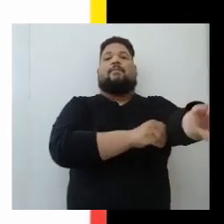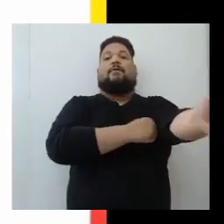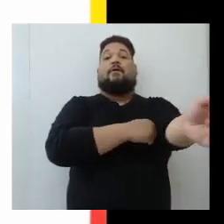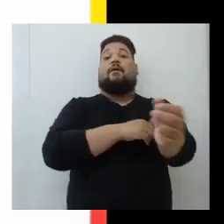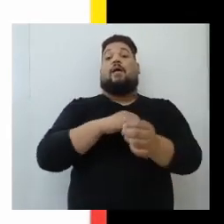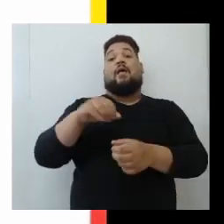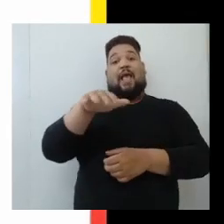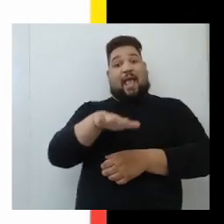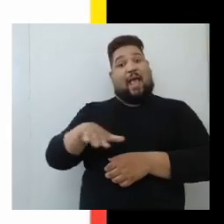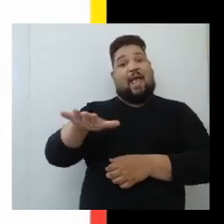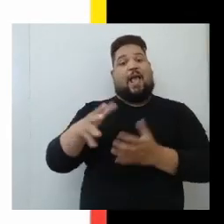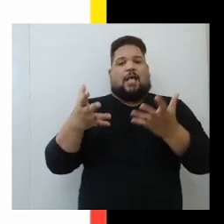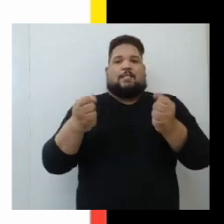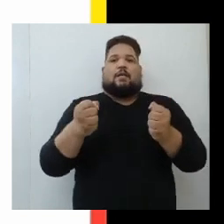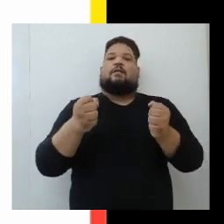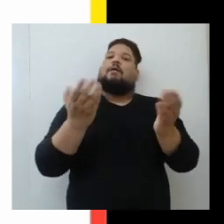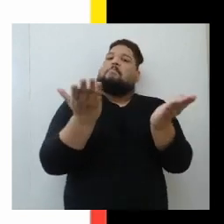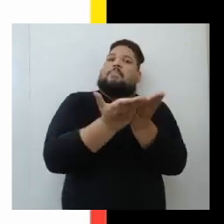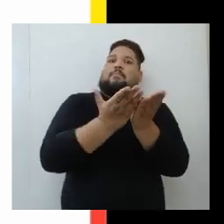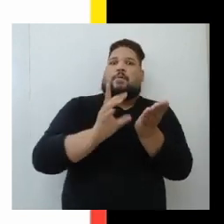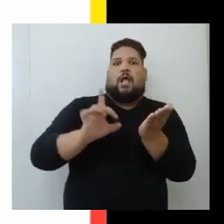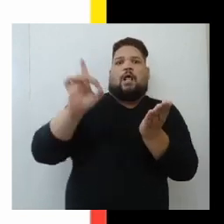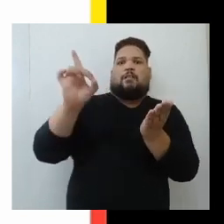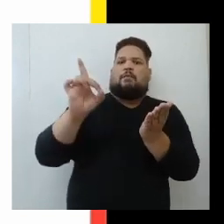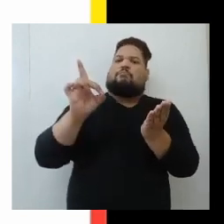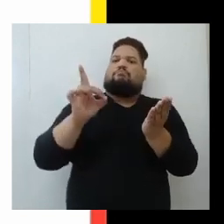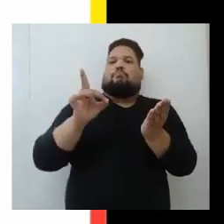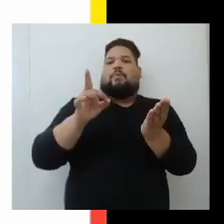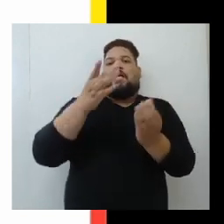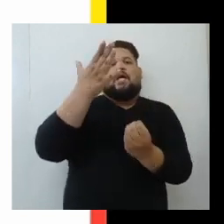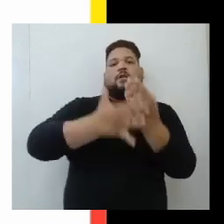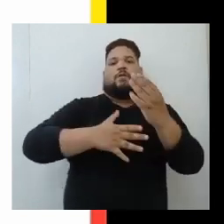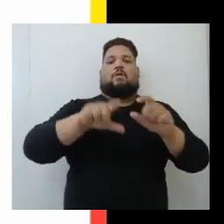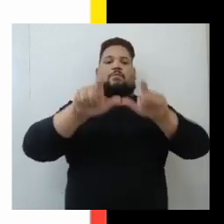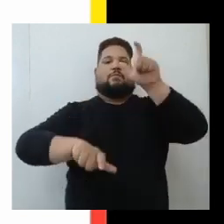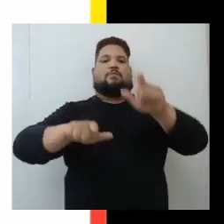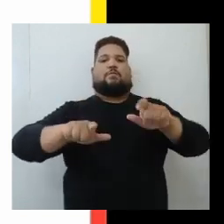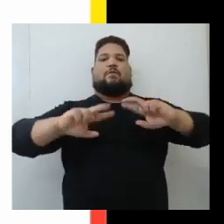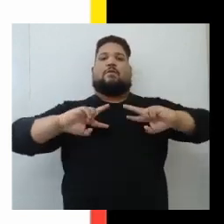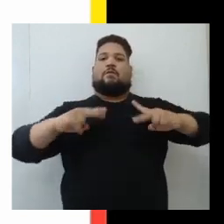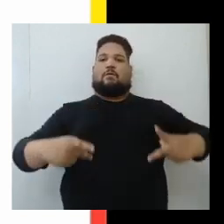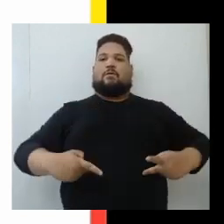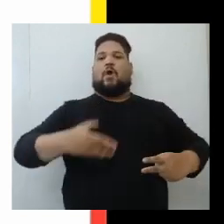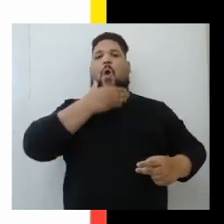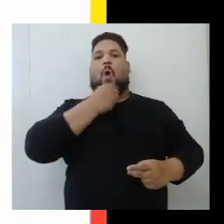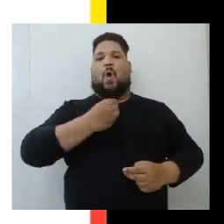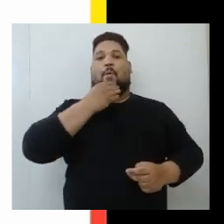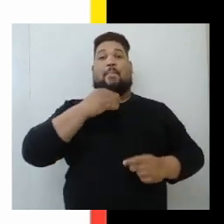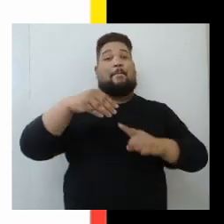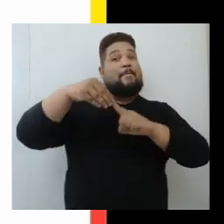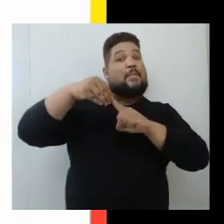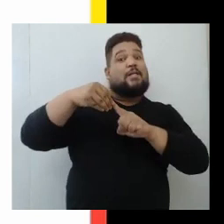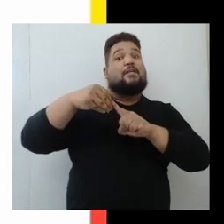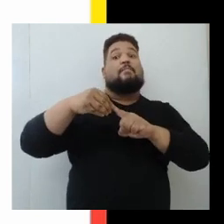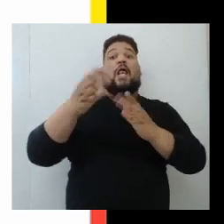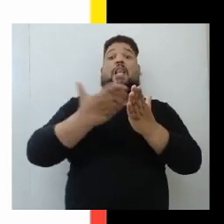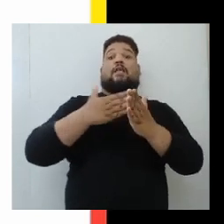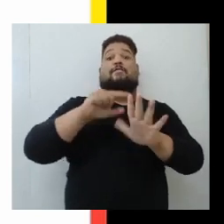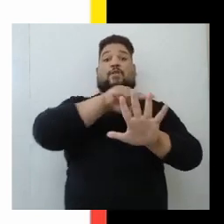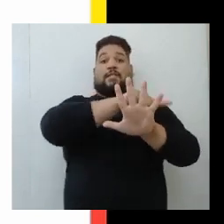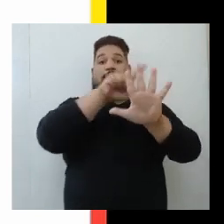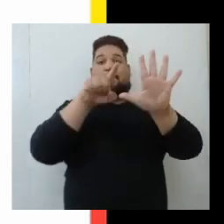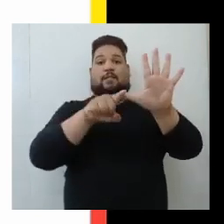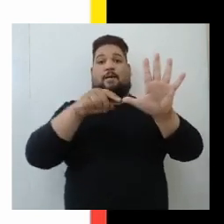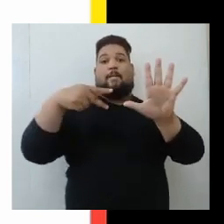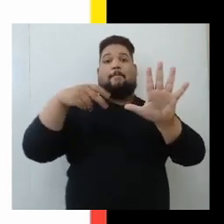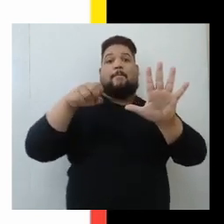explicativa sobre a criação do homem. Mais precisamente, o Pentateuco. Mais precisamente ainda, o livro